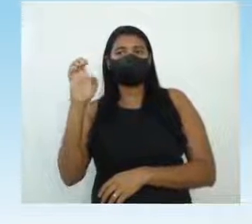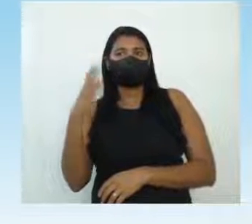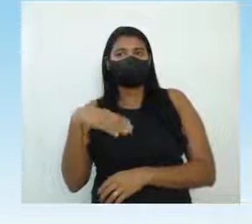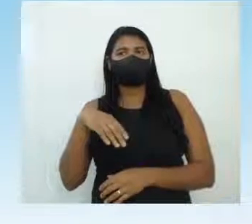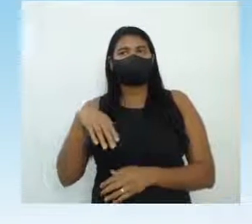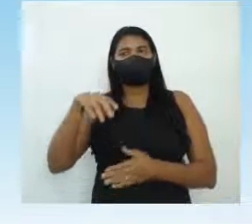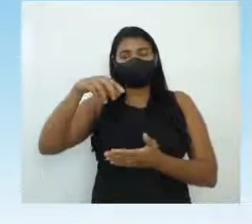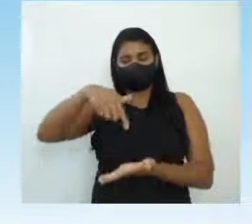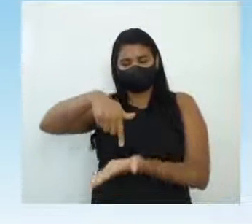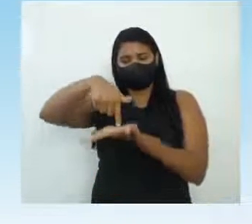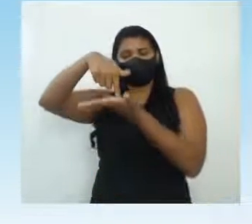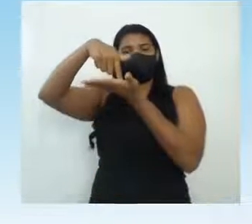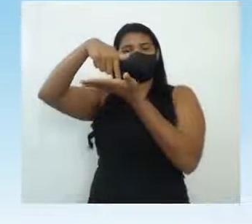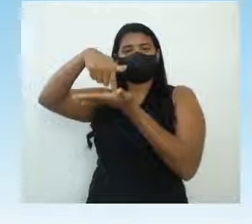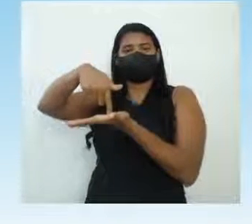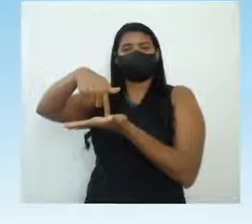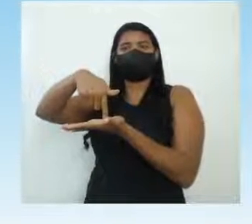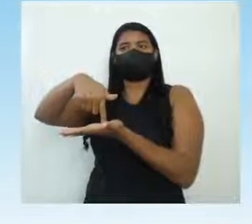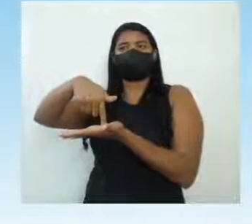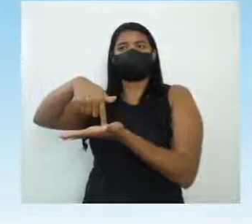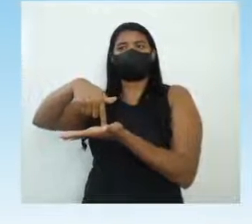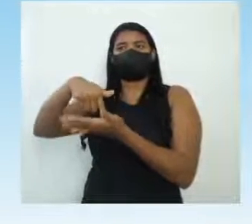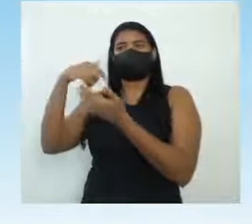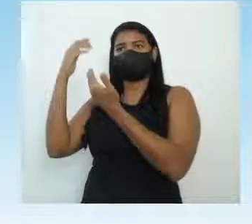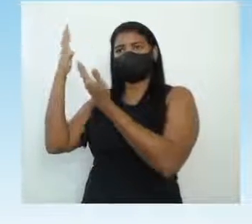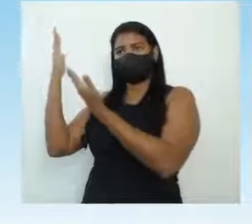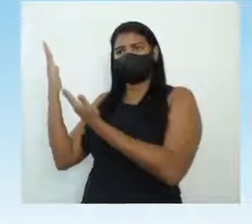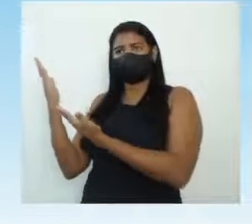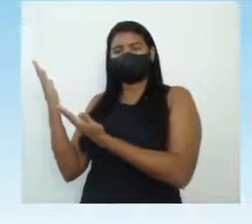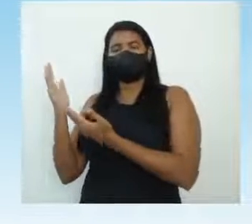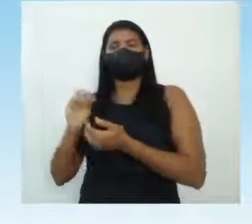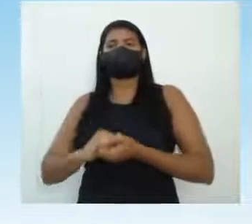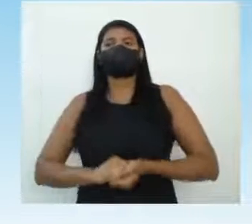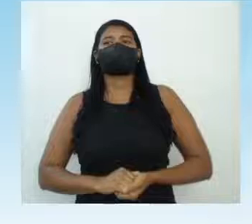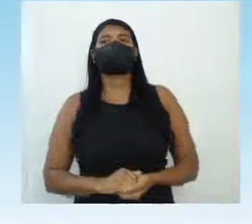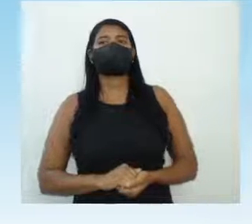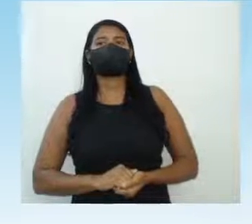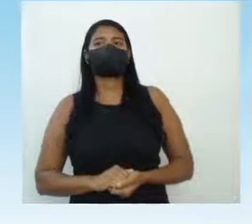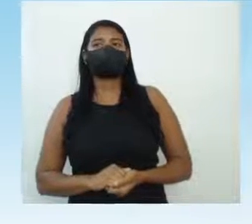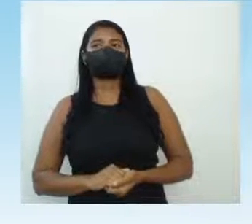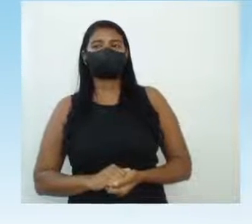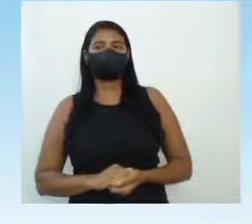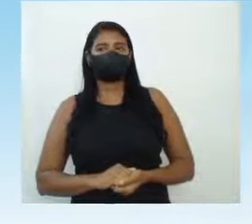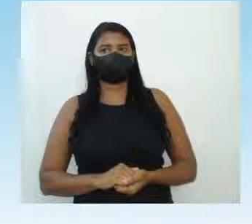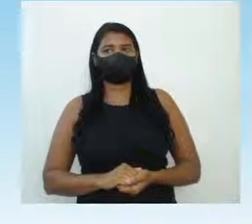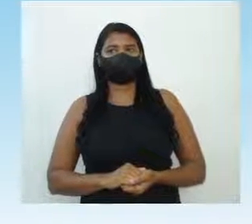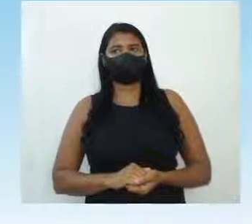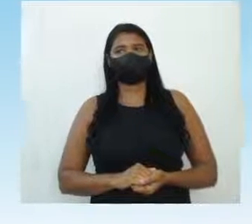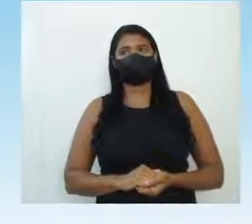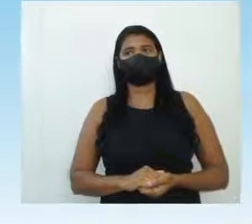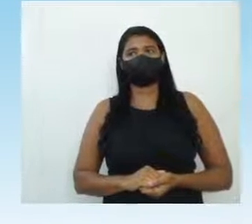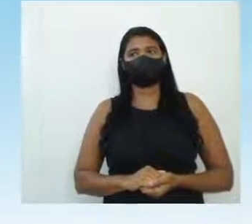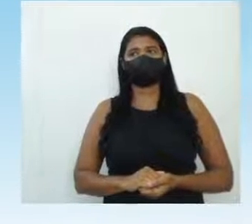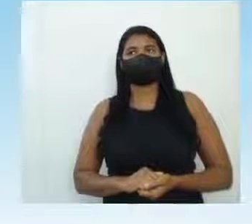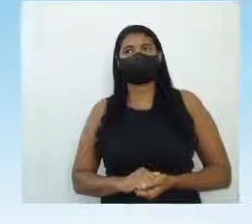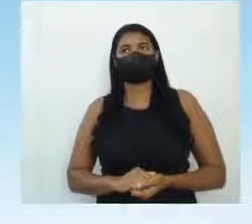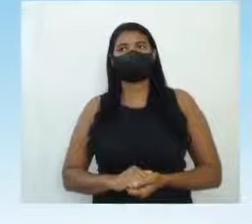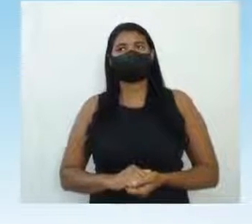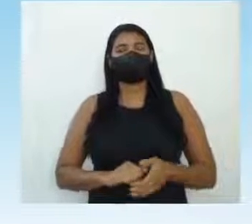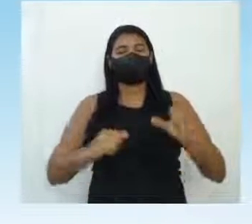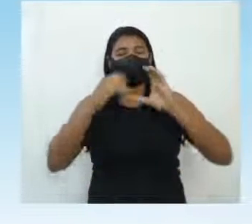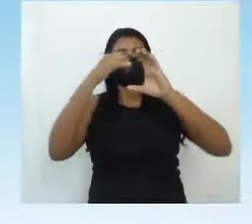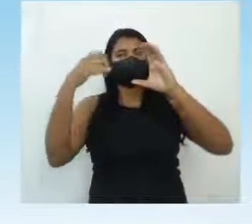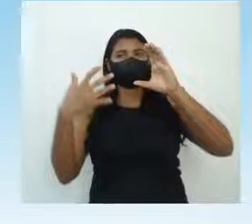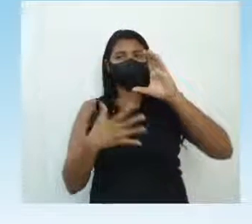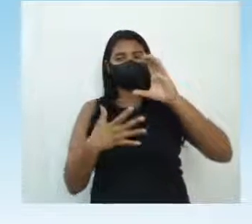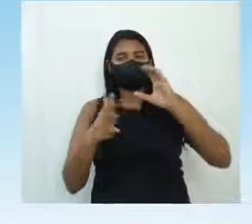um pé apoiado no chão, e o outro elevado e os braços também. Então, é algo bem característico do